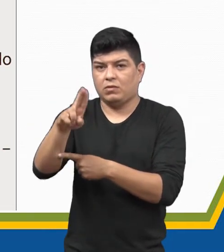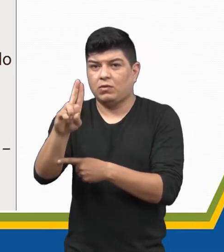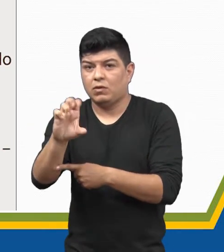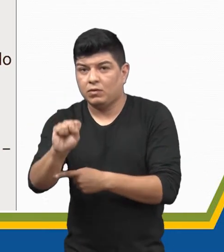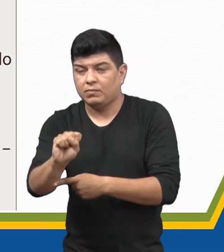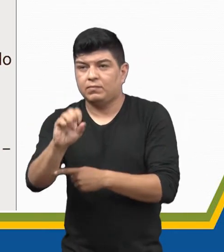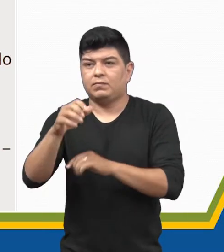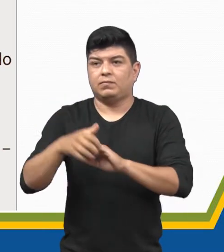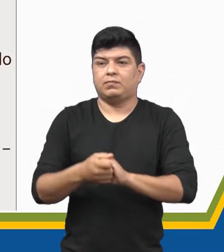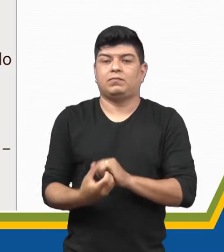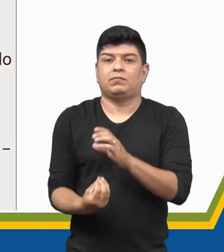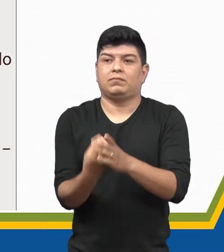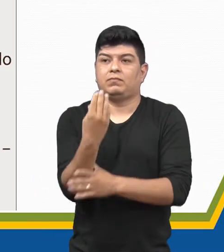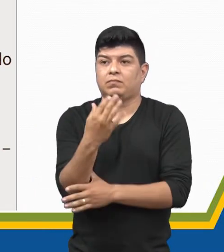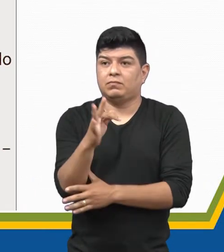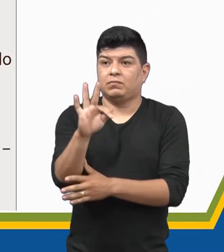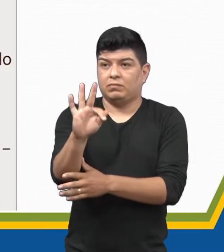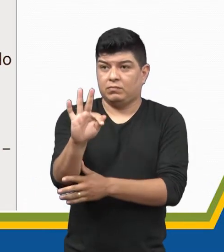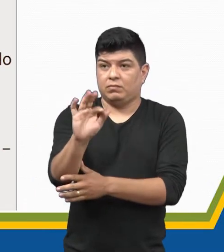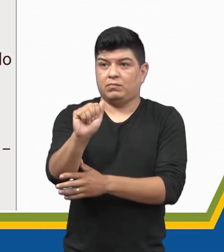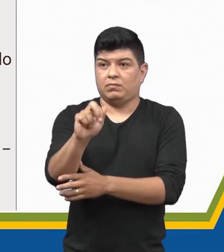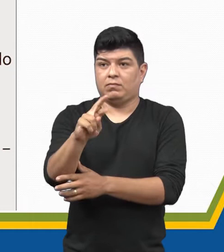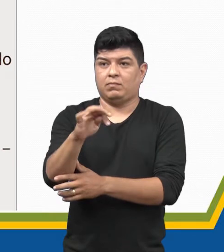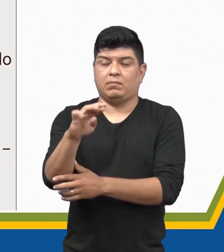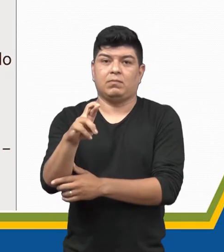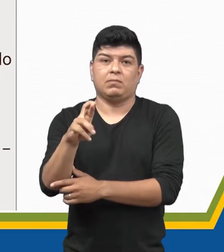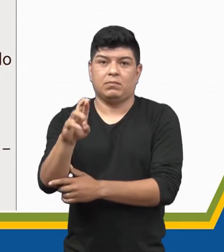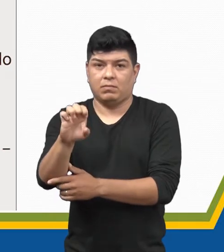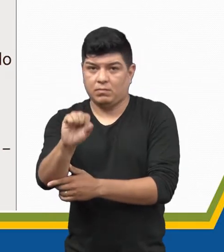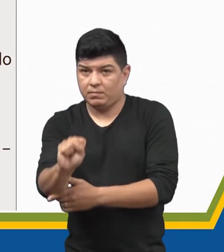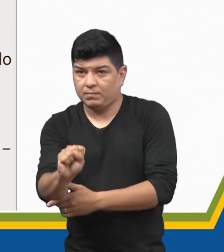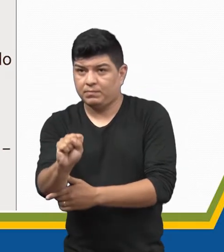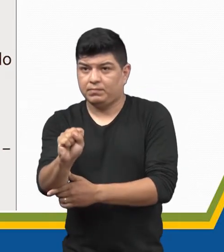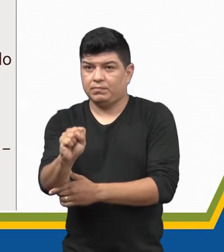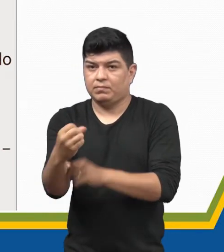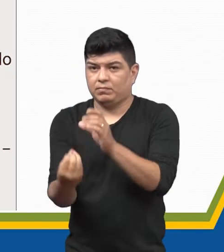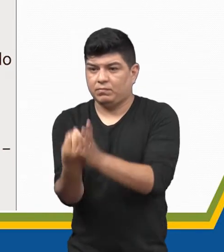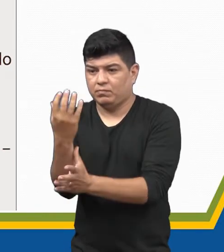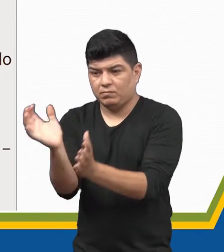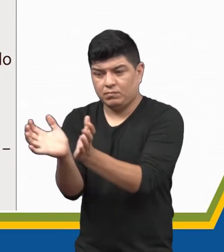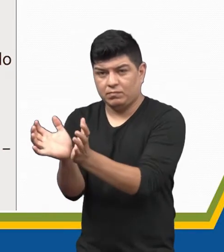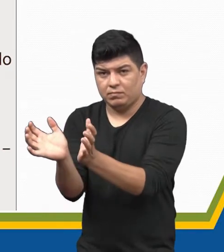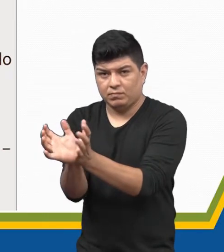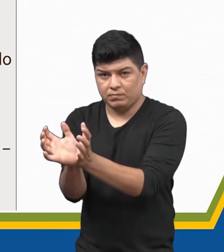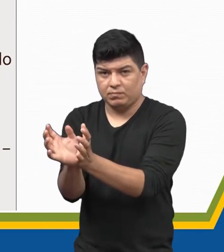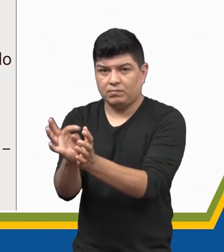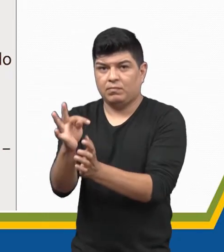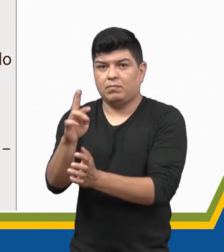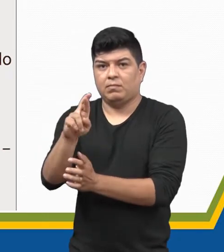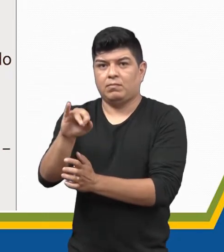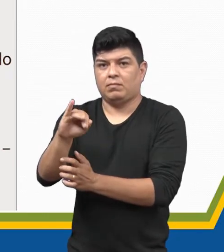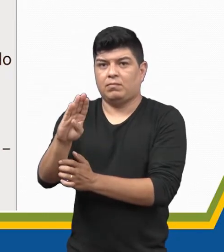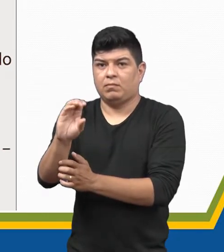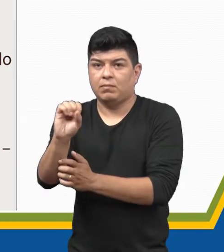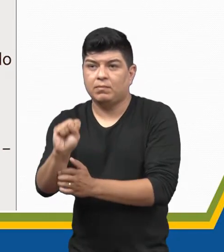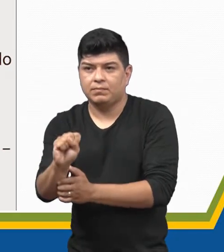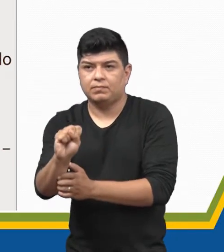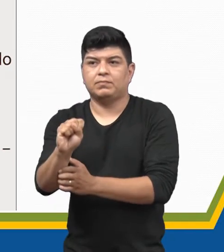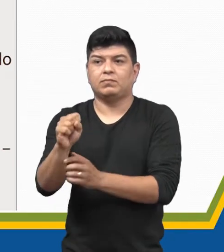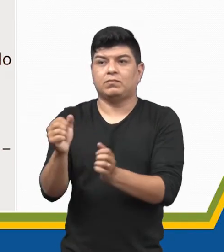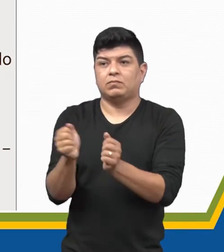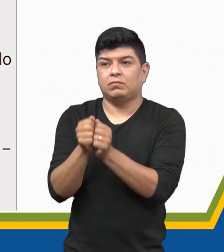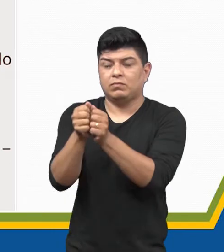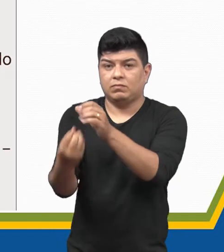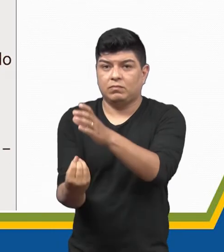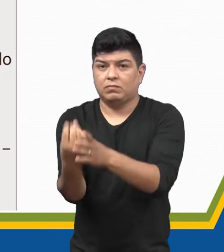frátrias, né, também chamadas de tribos. Depois essas tribos passaram também a se unir, formando aí